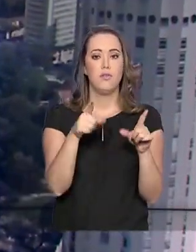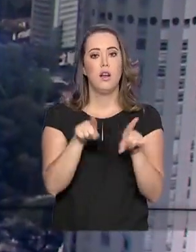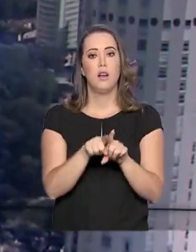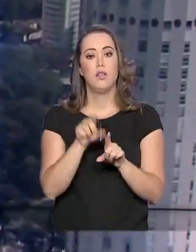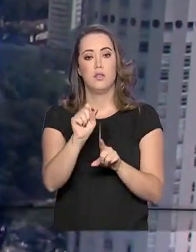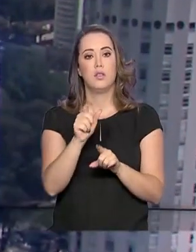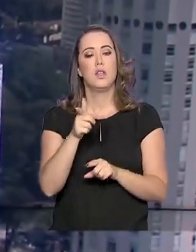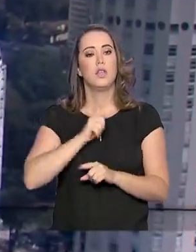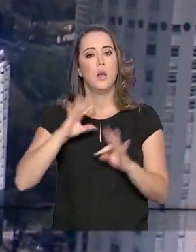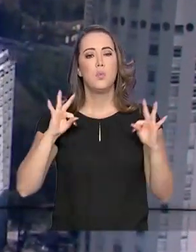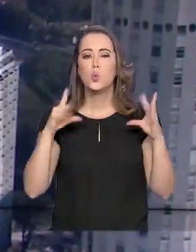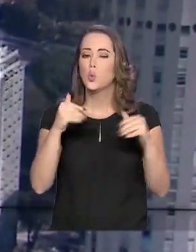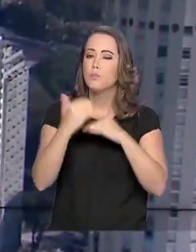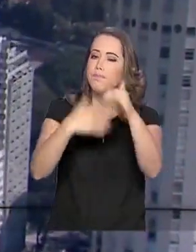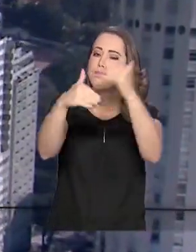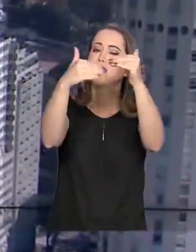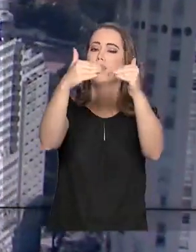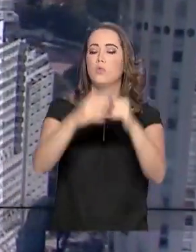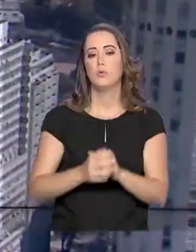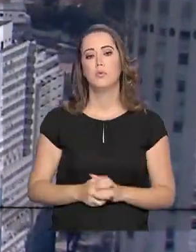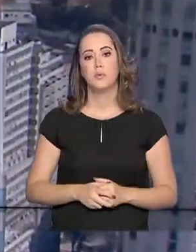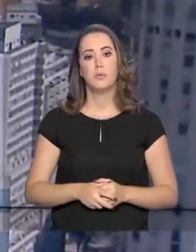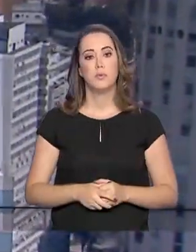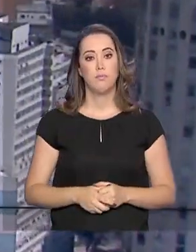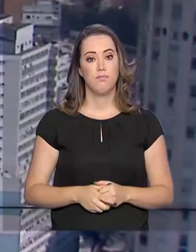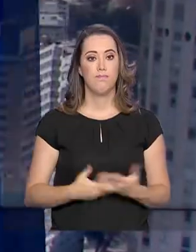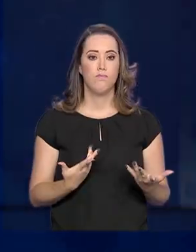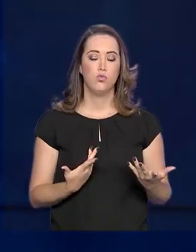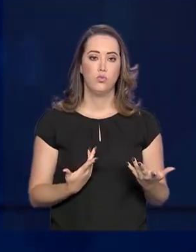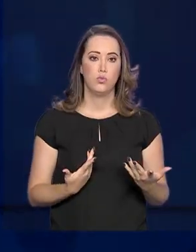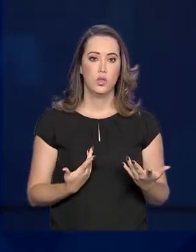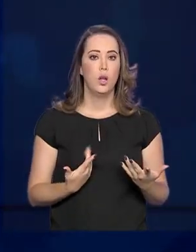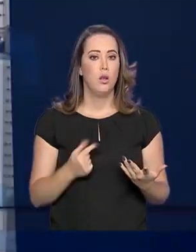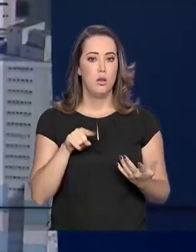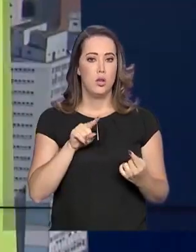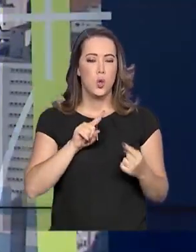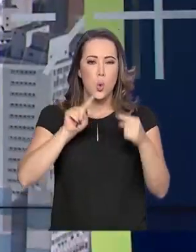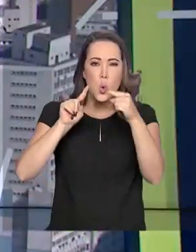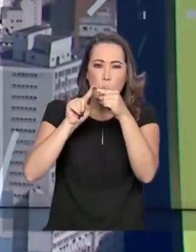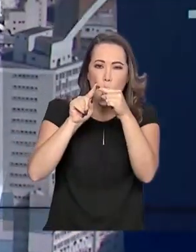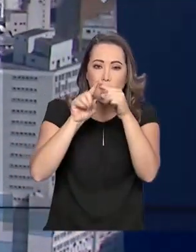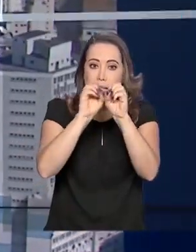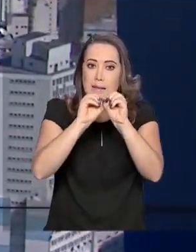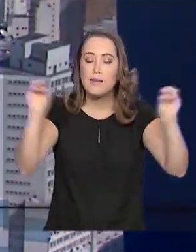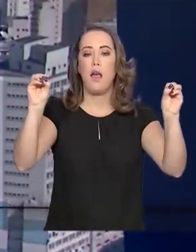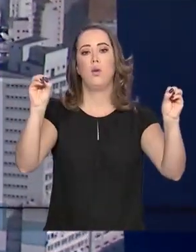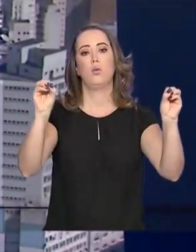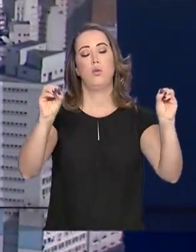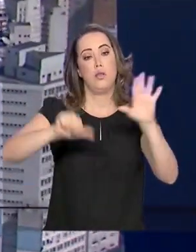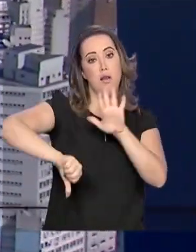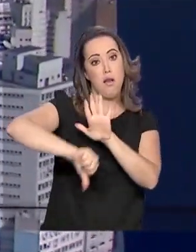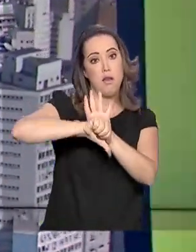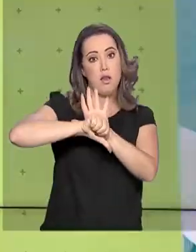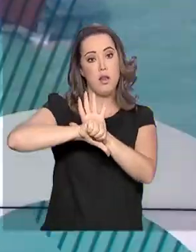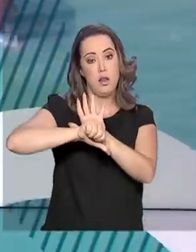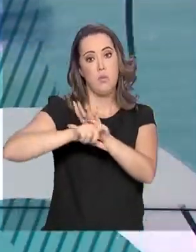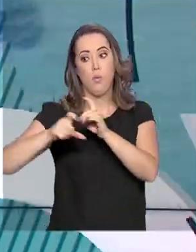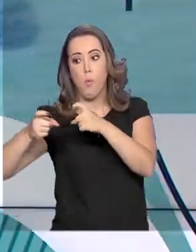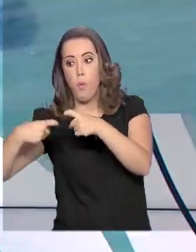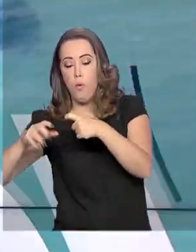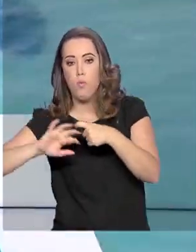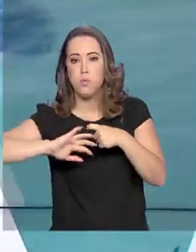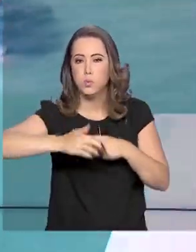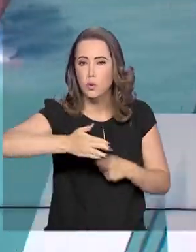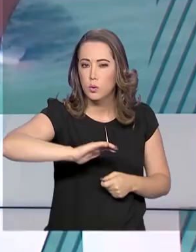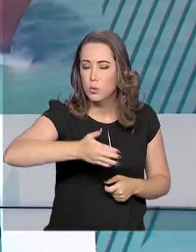temos tudo para crescer. Tolerância zero contra crimes de abuso e exploração sexual envolvendo crianças e